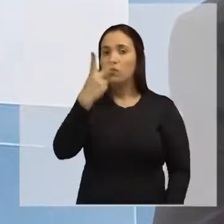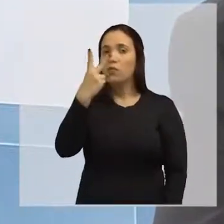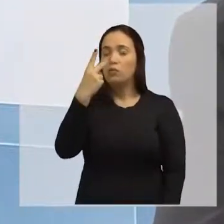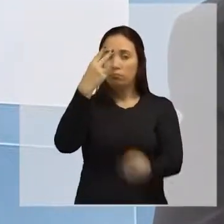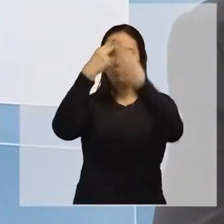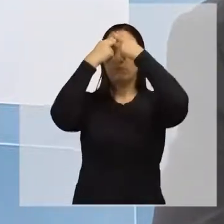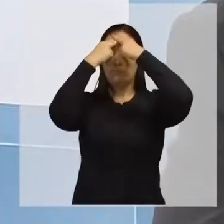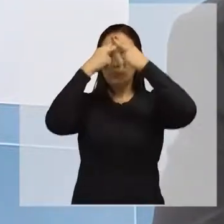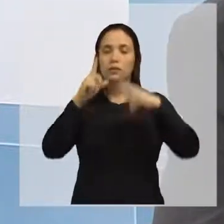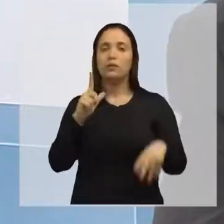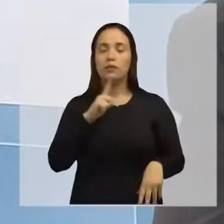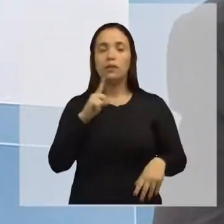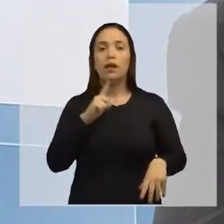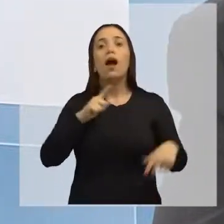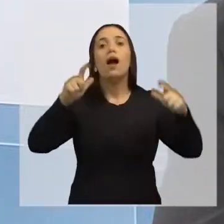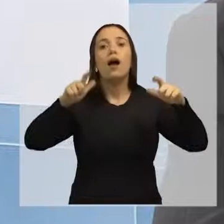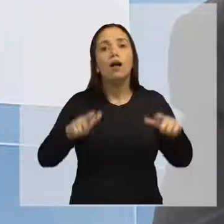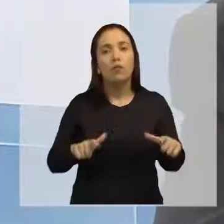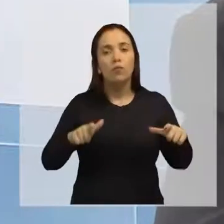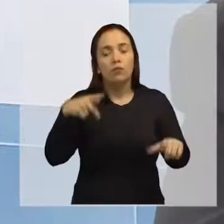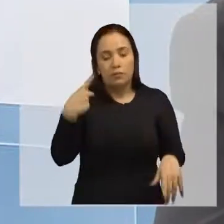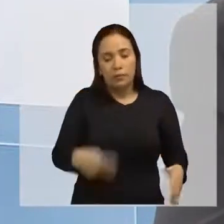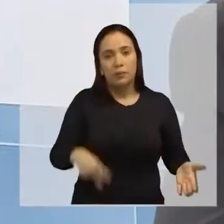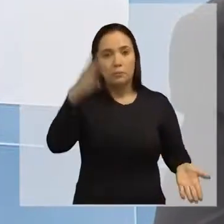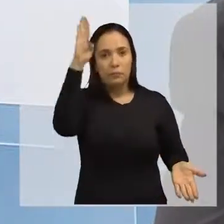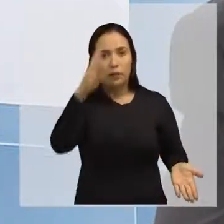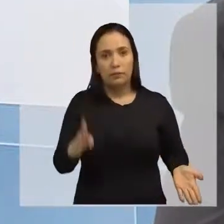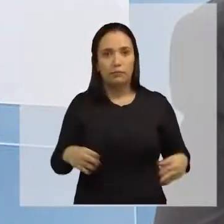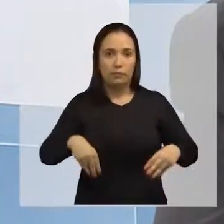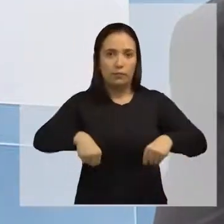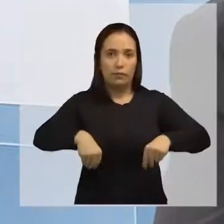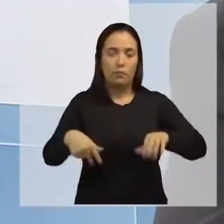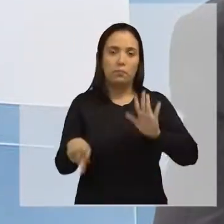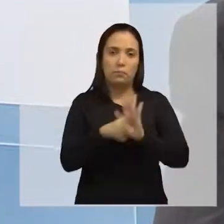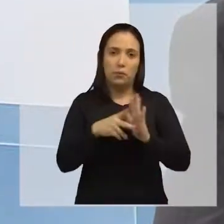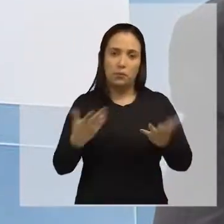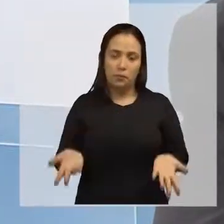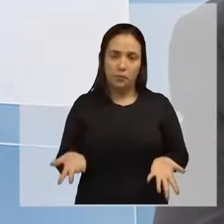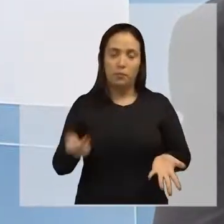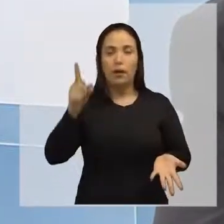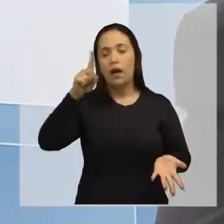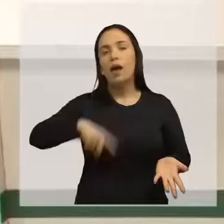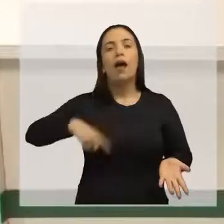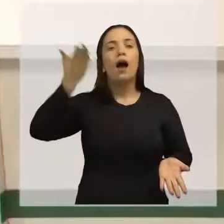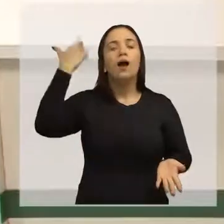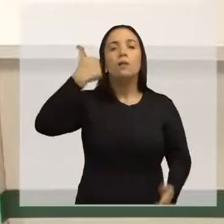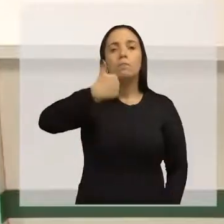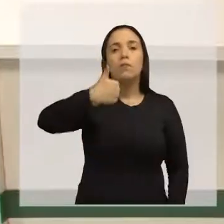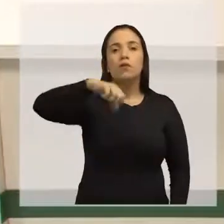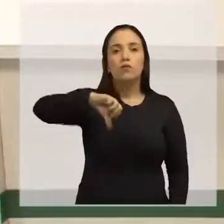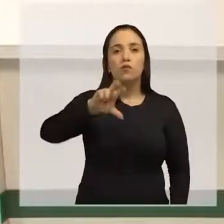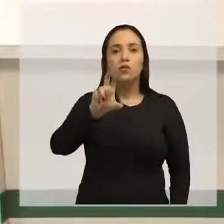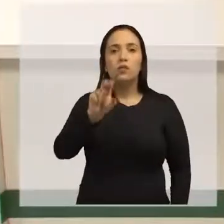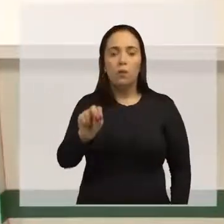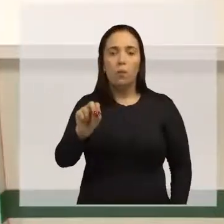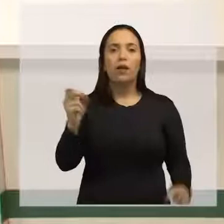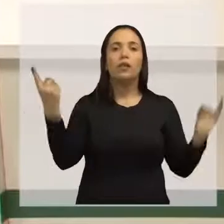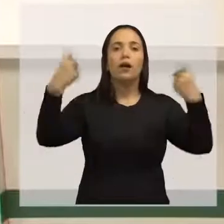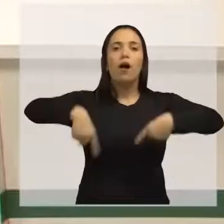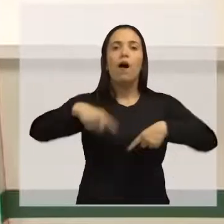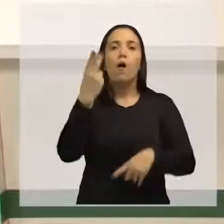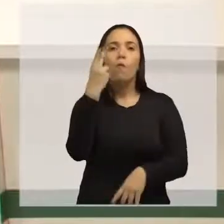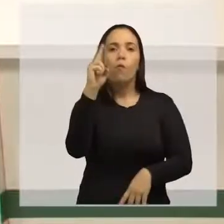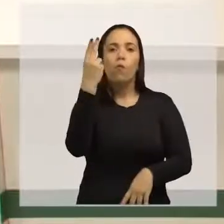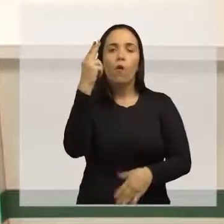os 2 principais traumas foram aonde? No Brasil. Você está relembrando a Copa de 50, que nós perdemos para o Uruguai. Em